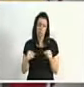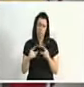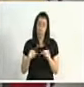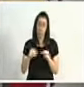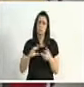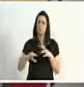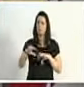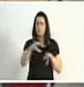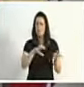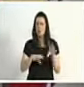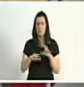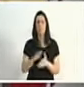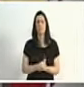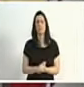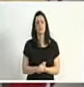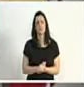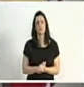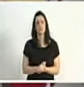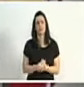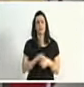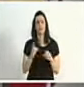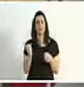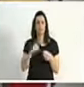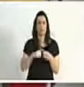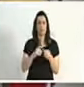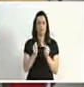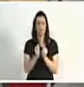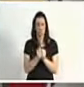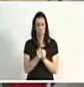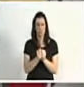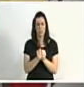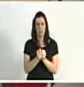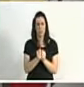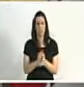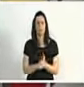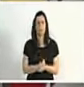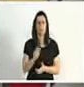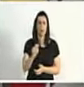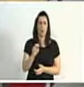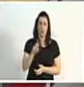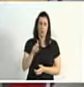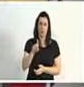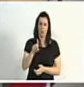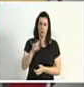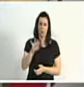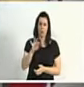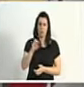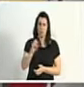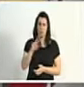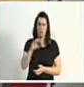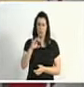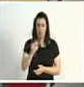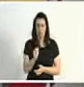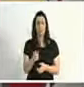Territórios, AMPDF, em parceria com a Auditoria Cidadã da Dívida, Associação Nacional dos